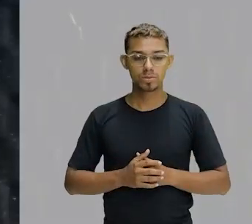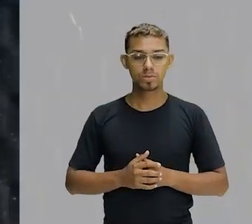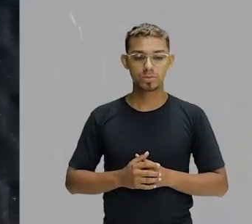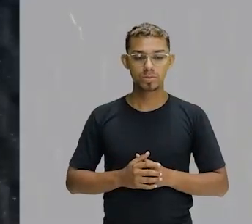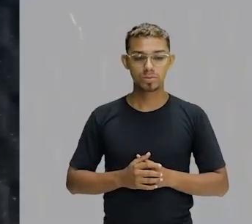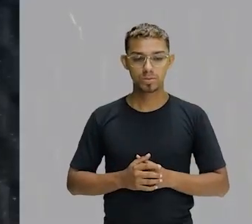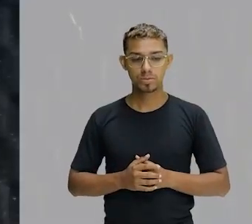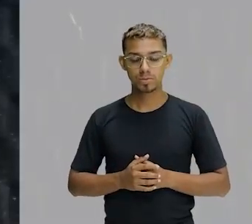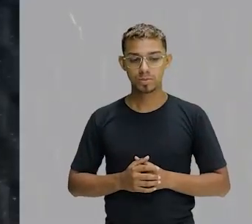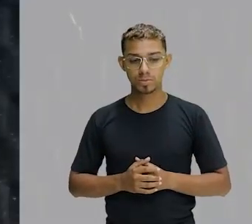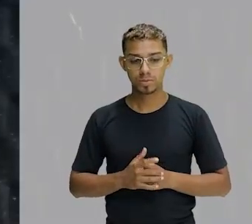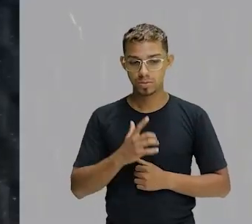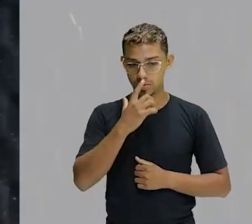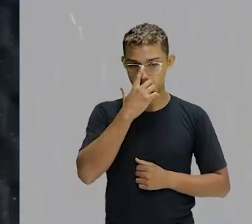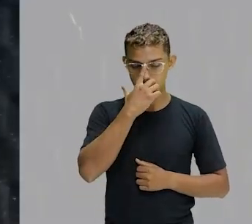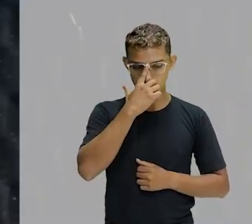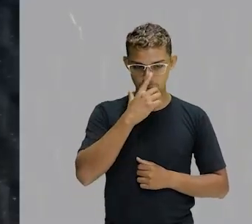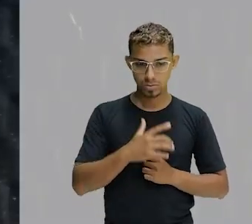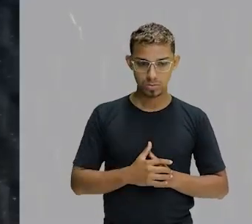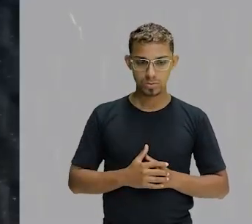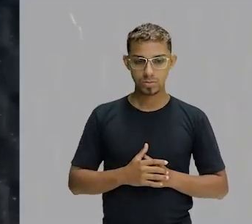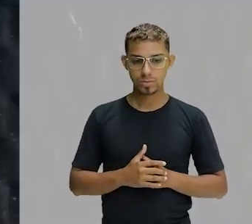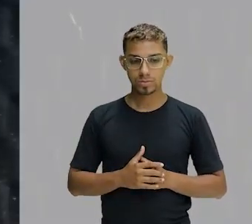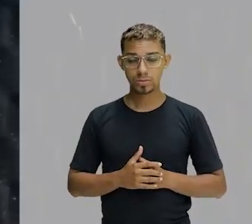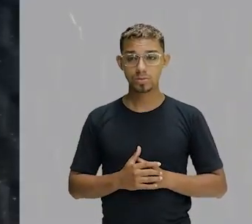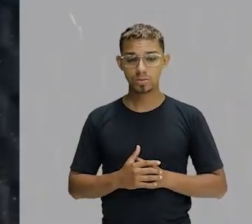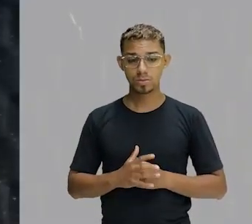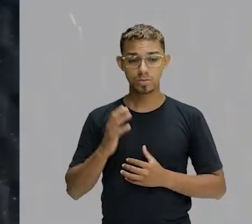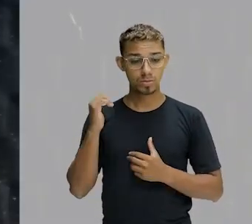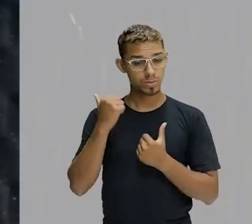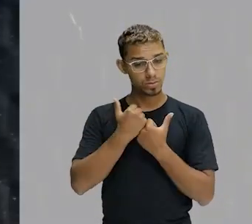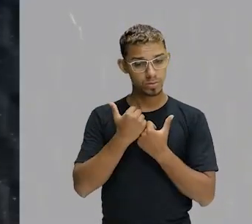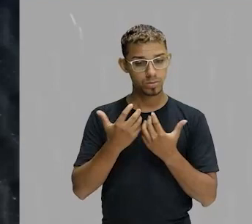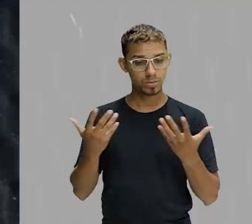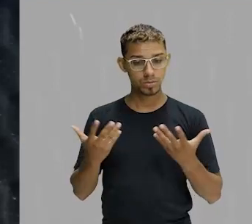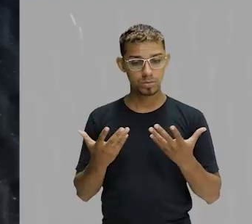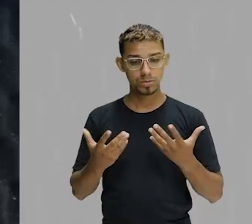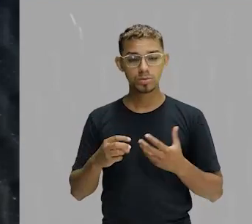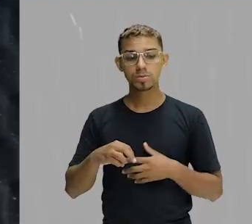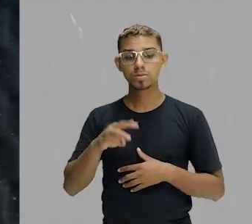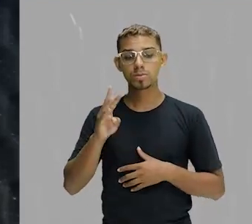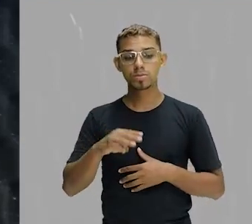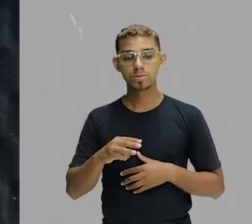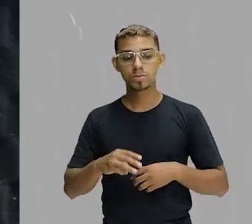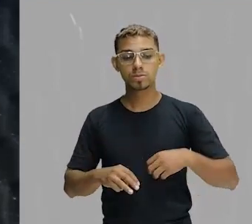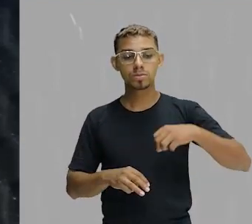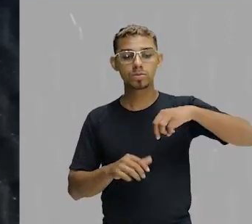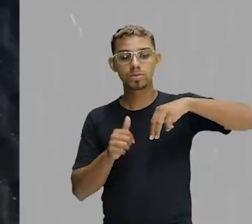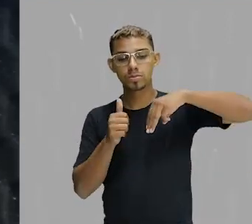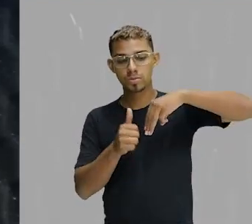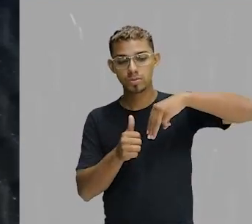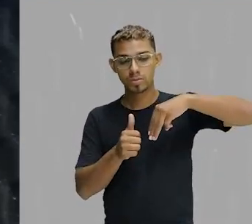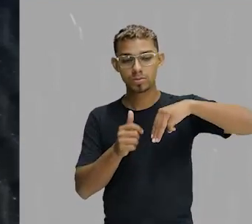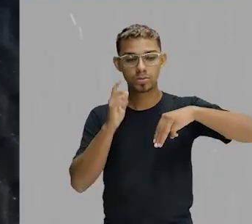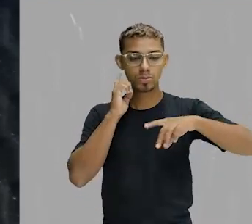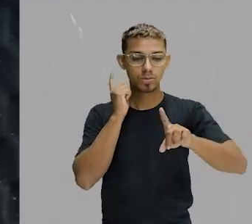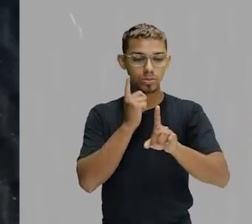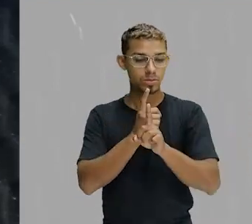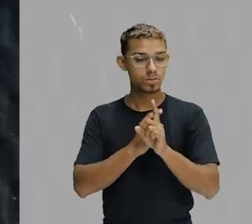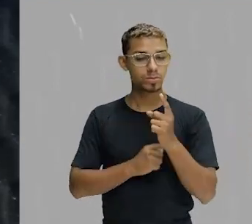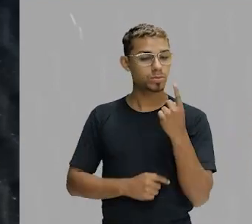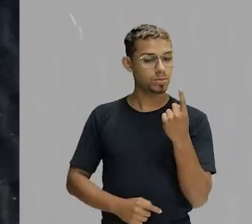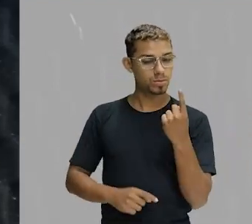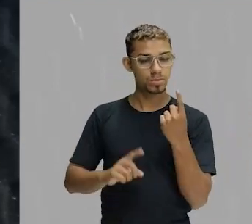mais o produto da taxa vezes o montante 1. Agora, a gente vai substituir. Quem é o montante 1 mesmo? Acabamos de achar,